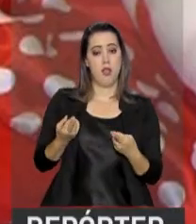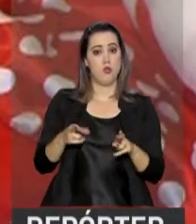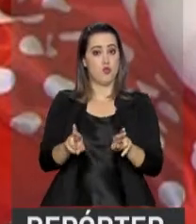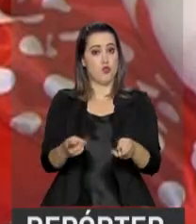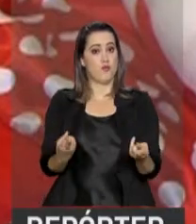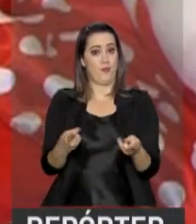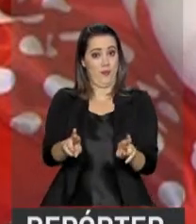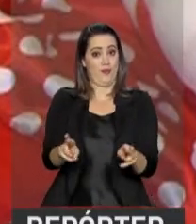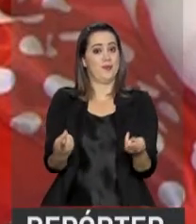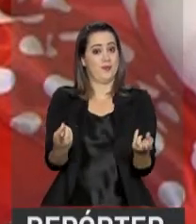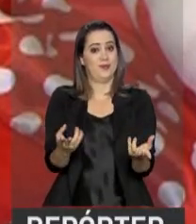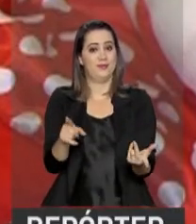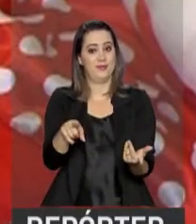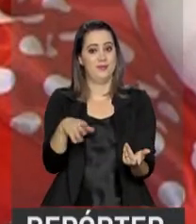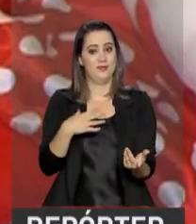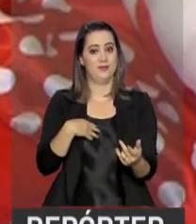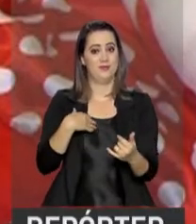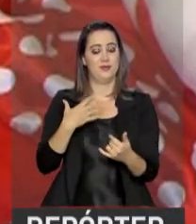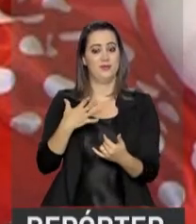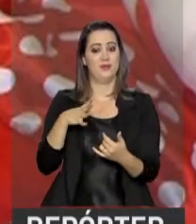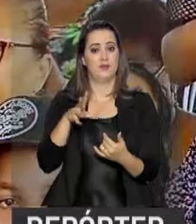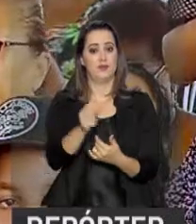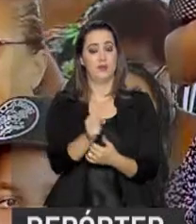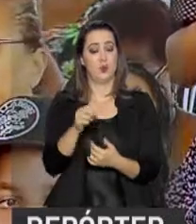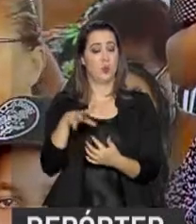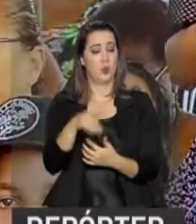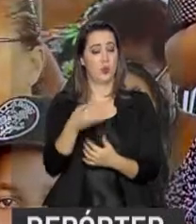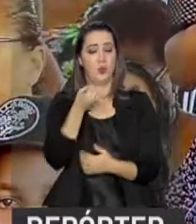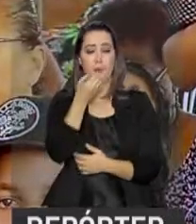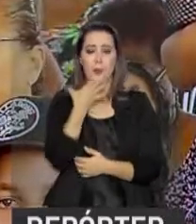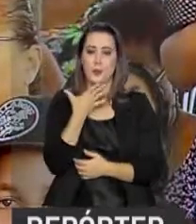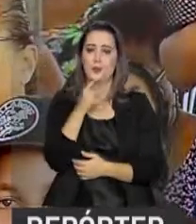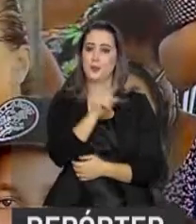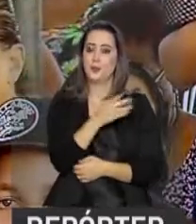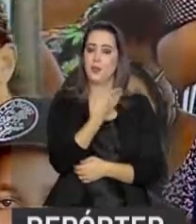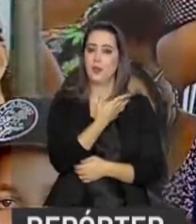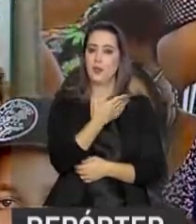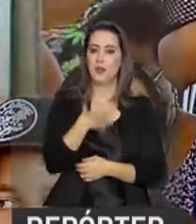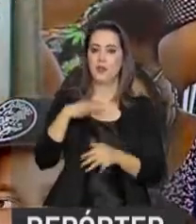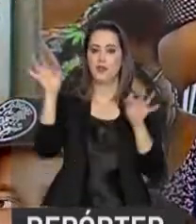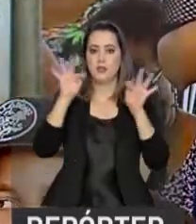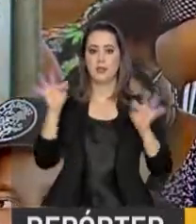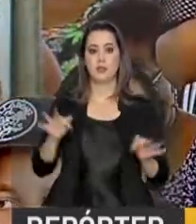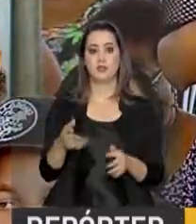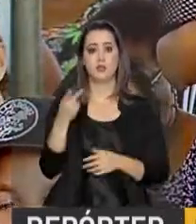churrasqueira, tudo novo. Sabe toda essa felicidade das Anas